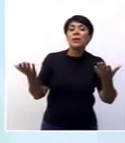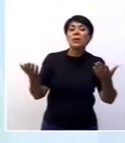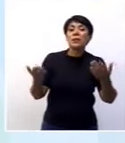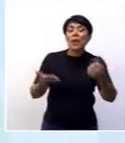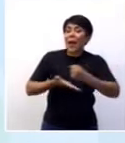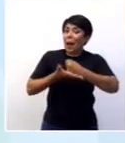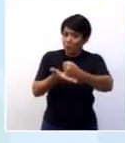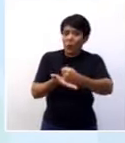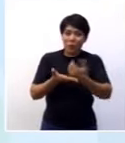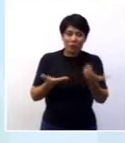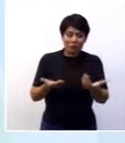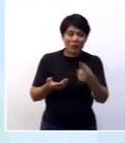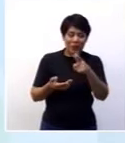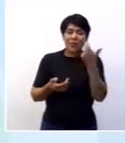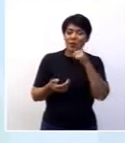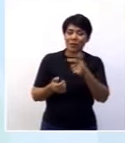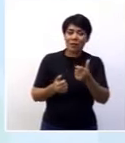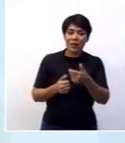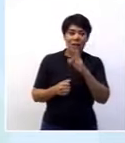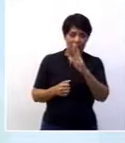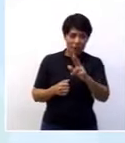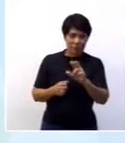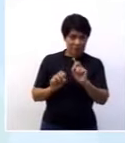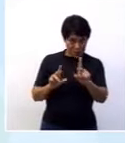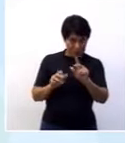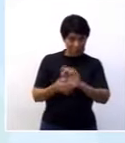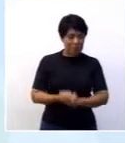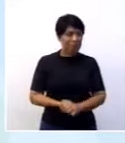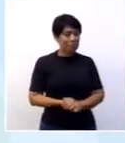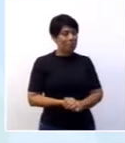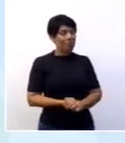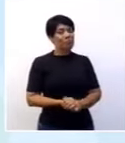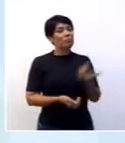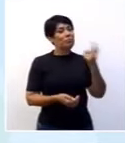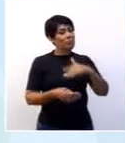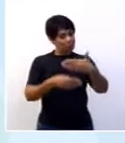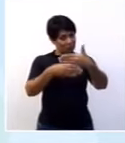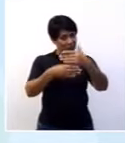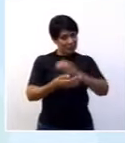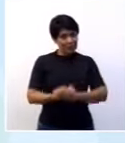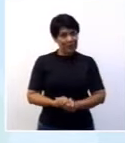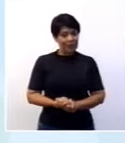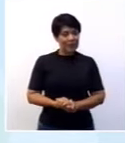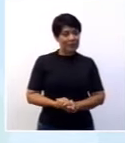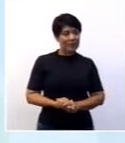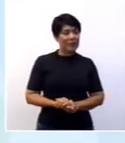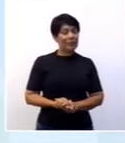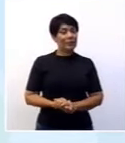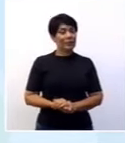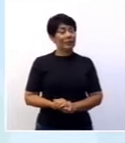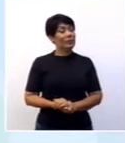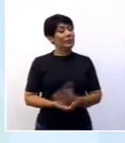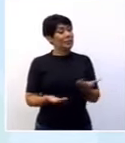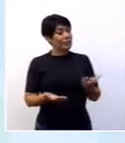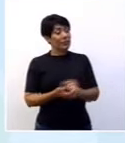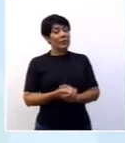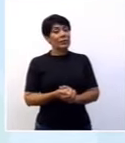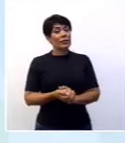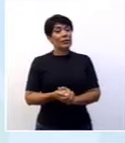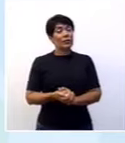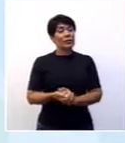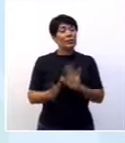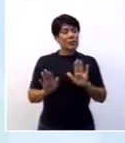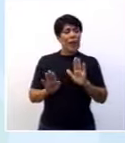apoio para que nós possamos responder. Pode passar? Bom, espera-se que suas descobertas